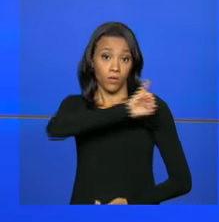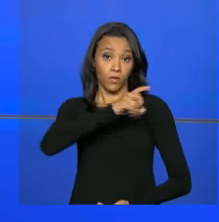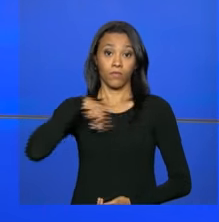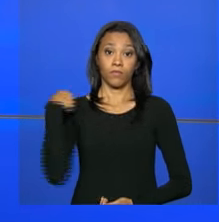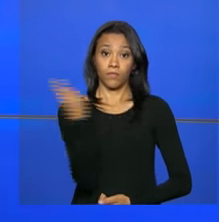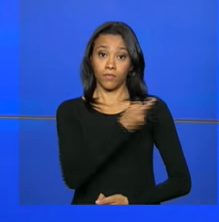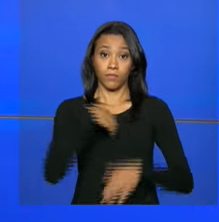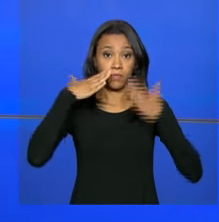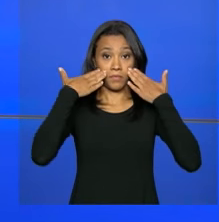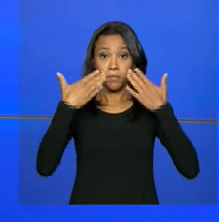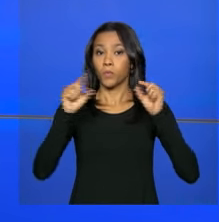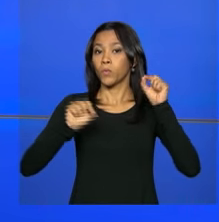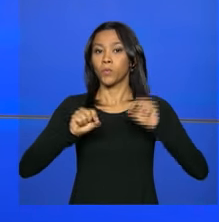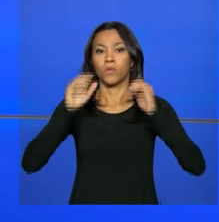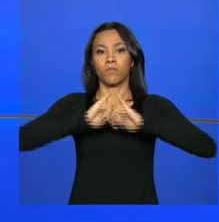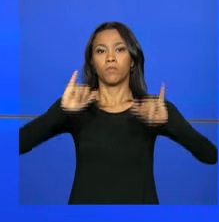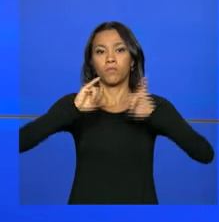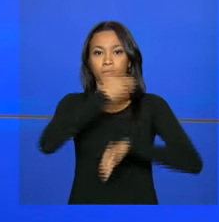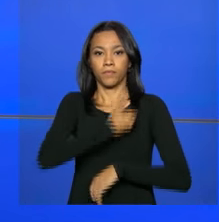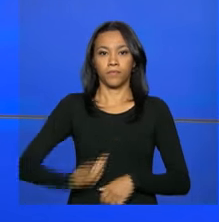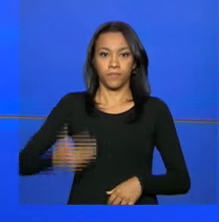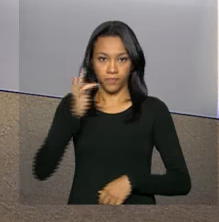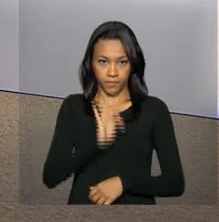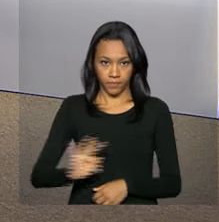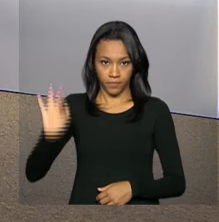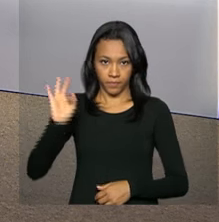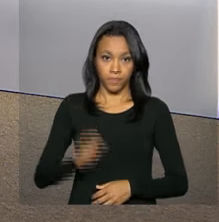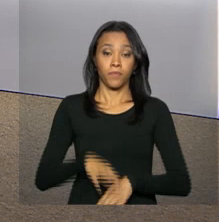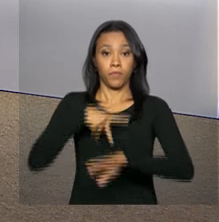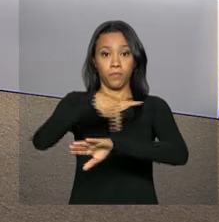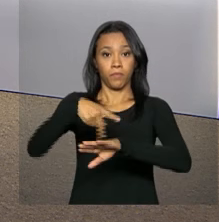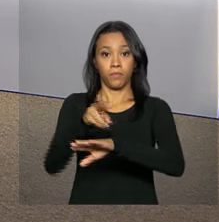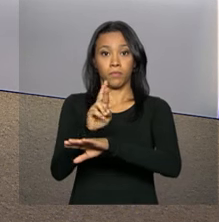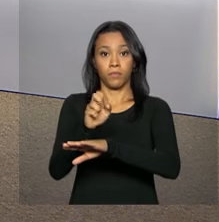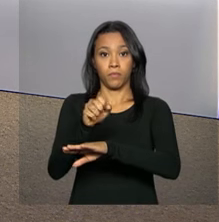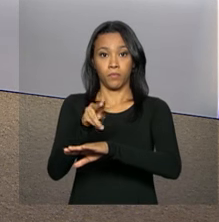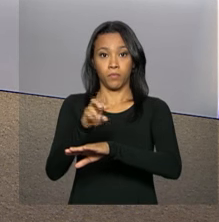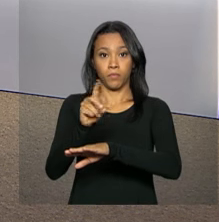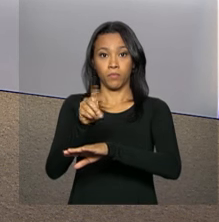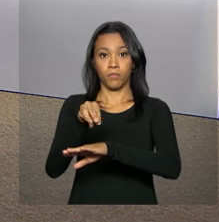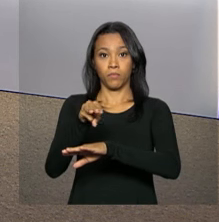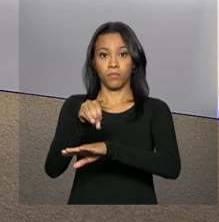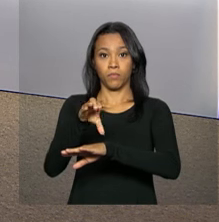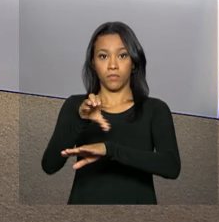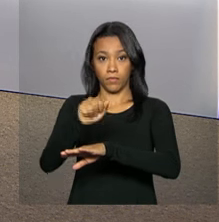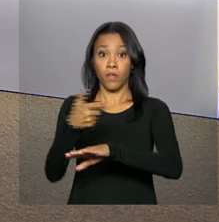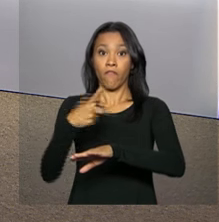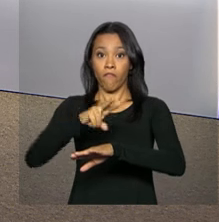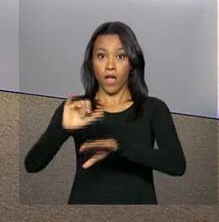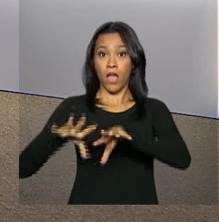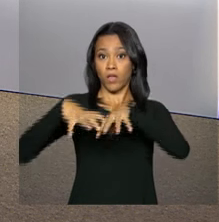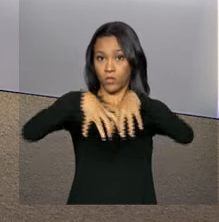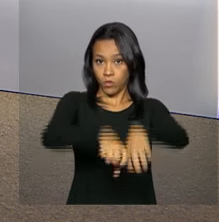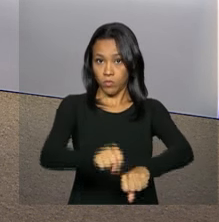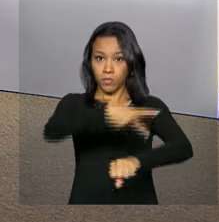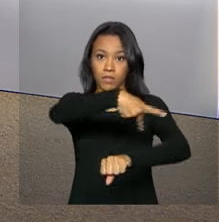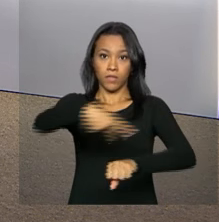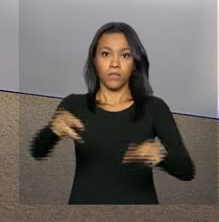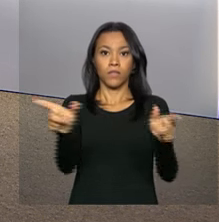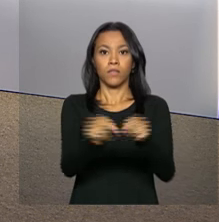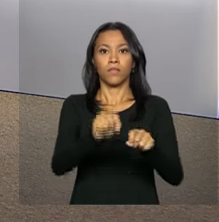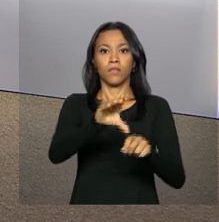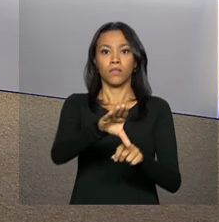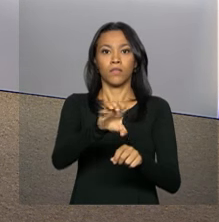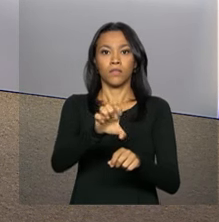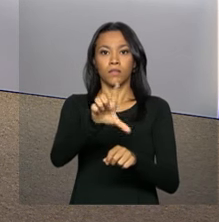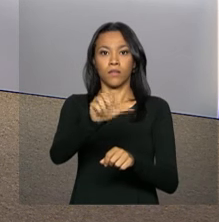Olá, estamos no ar com as notícias do governo federal. A República Dominicana vai assumir a presidência da CELAC, a Comunidade de